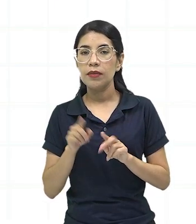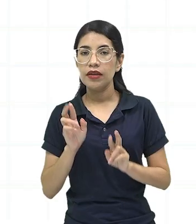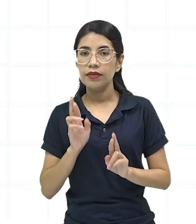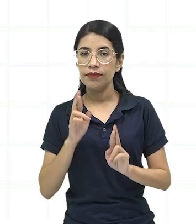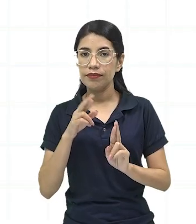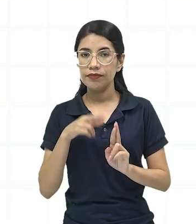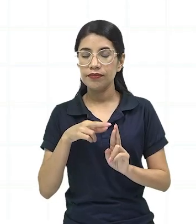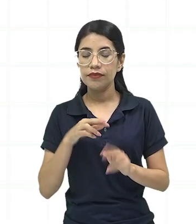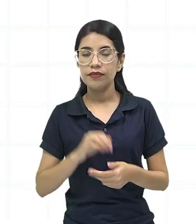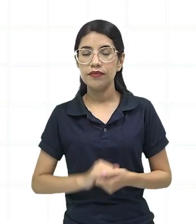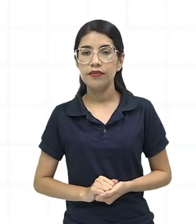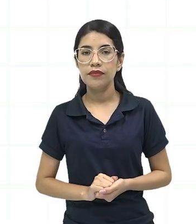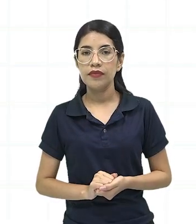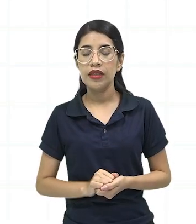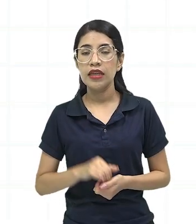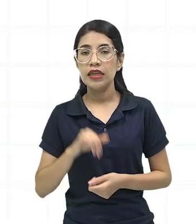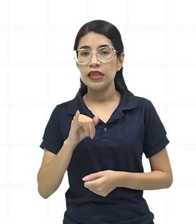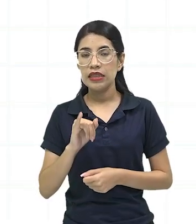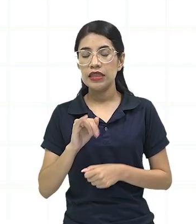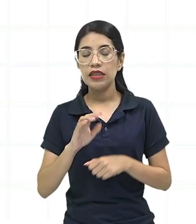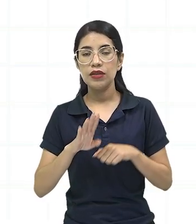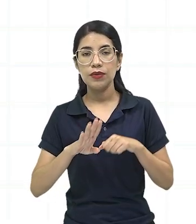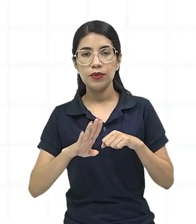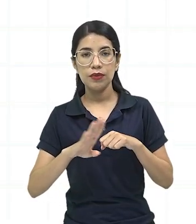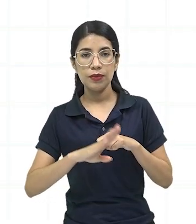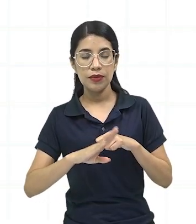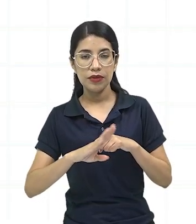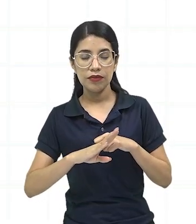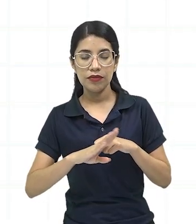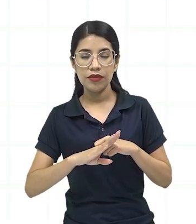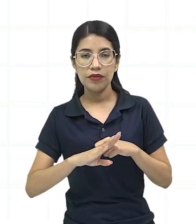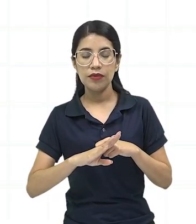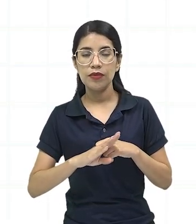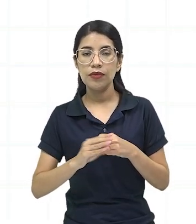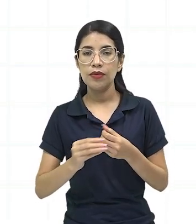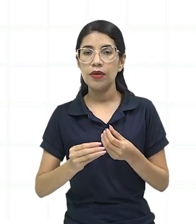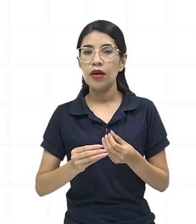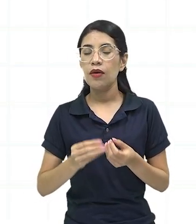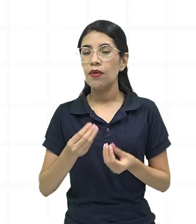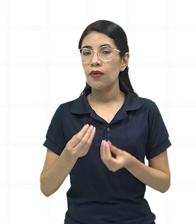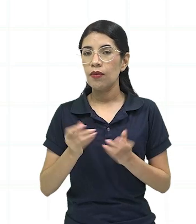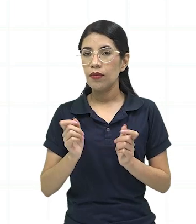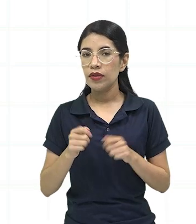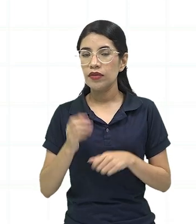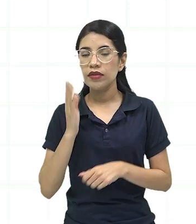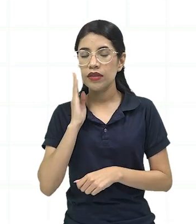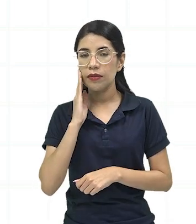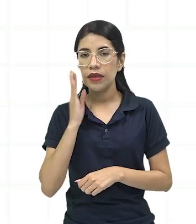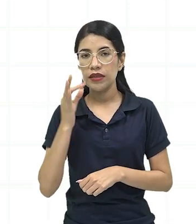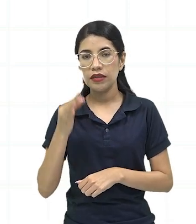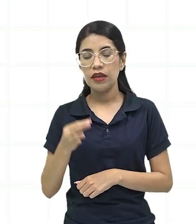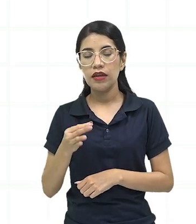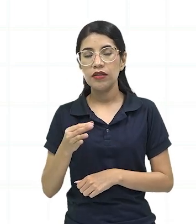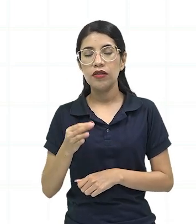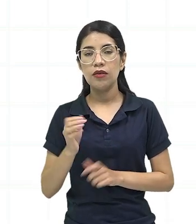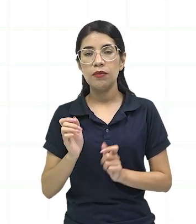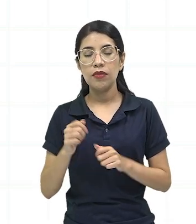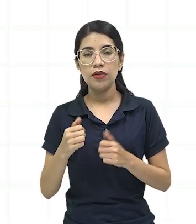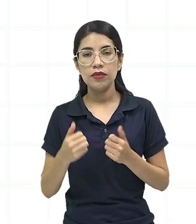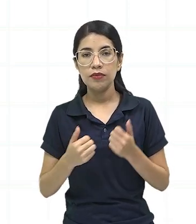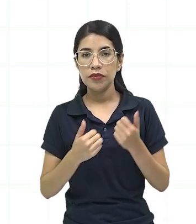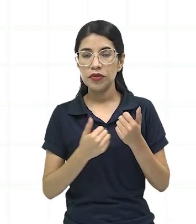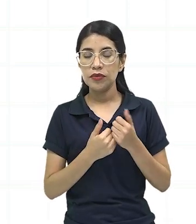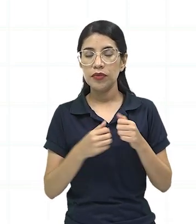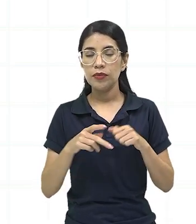referência. E ele for um substantivo, para eu saber se ele é mesmo ou não, a gente pode trocar por